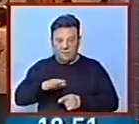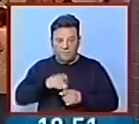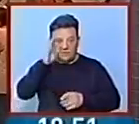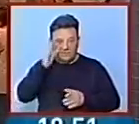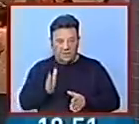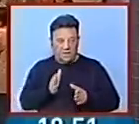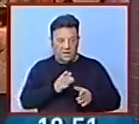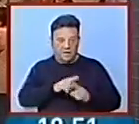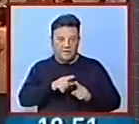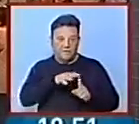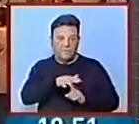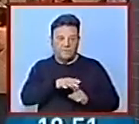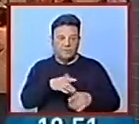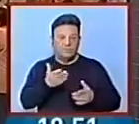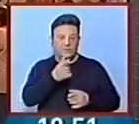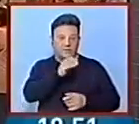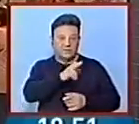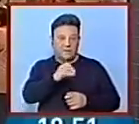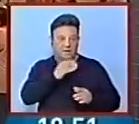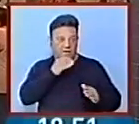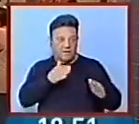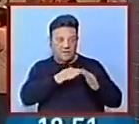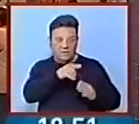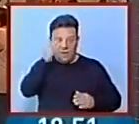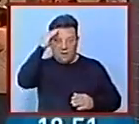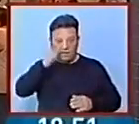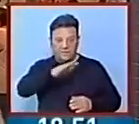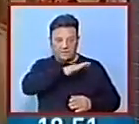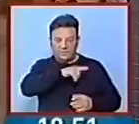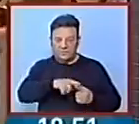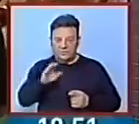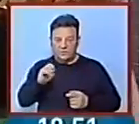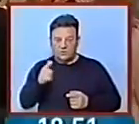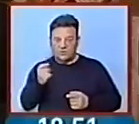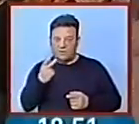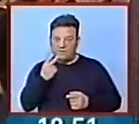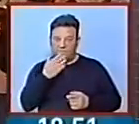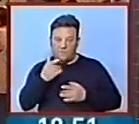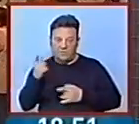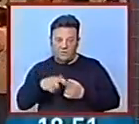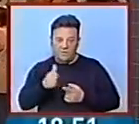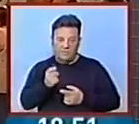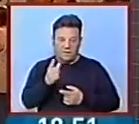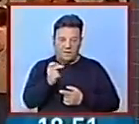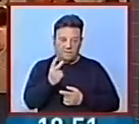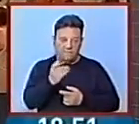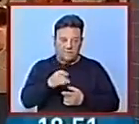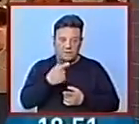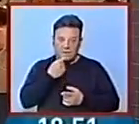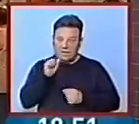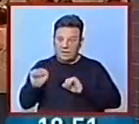que há várias influências, como as serras, o Alentejo, o Sotavento, o Barlavento. Em cada um dos sítios